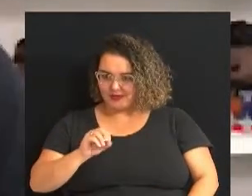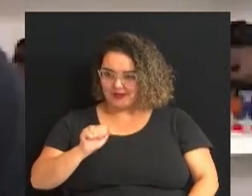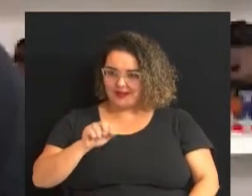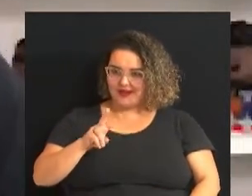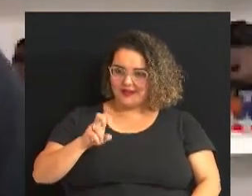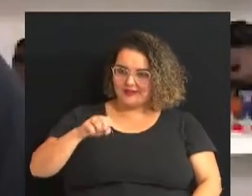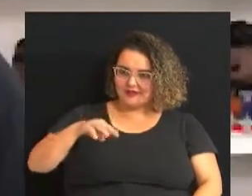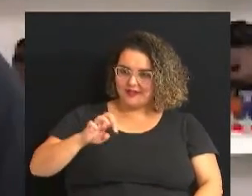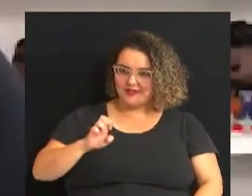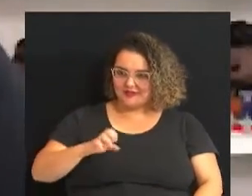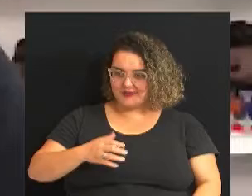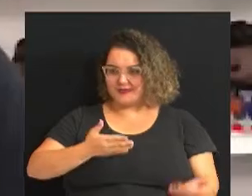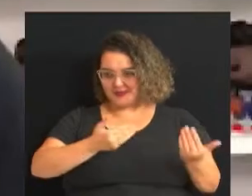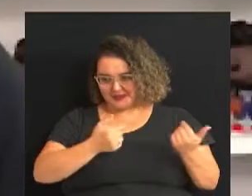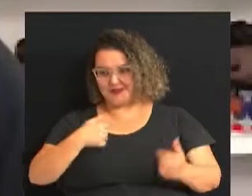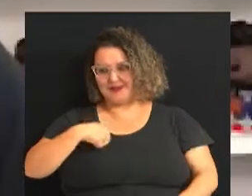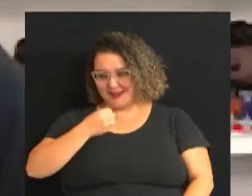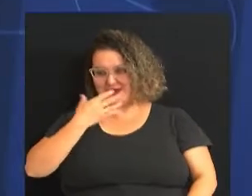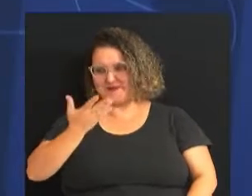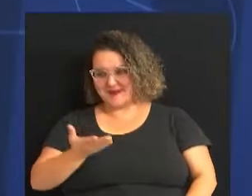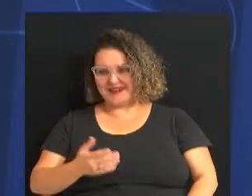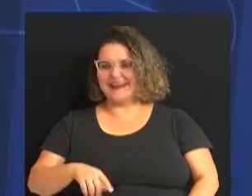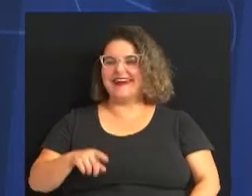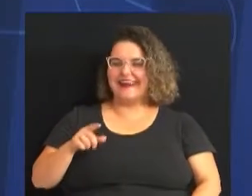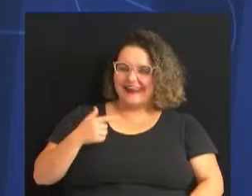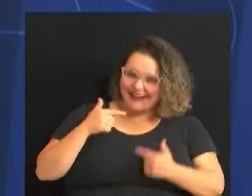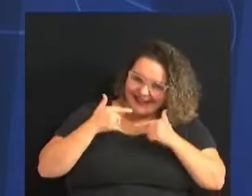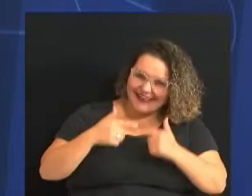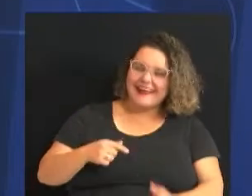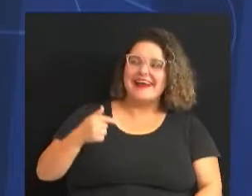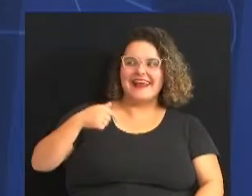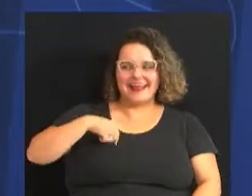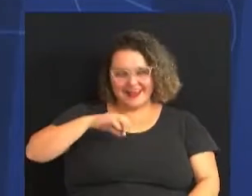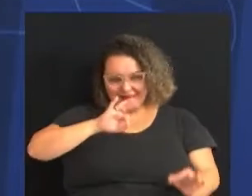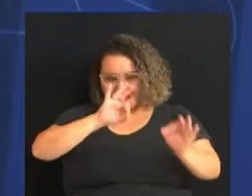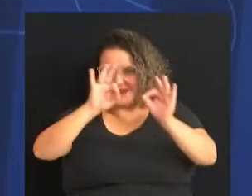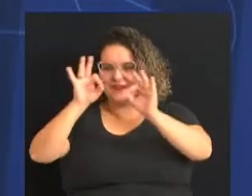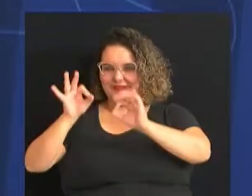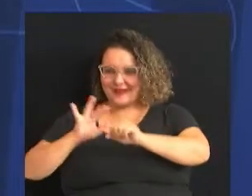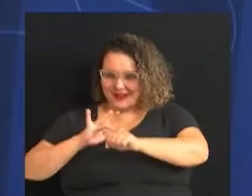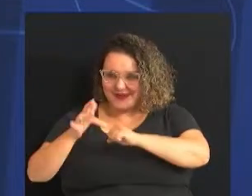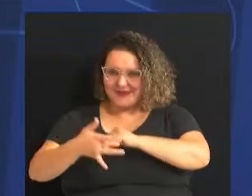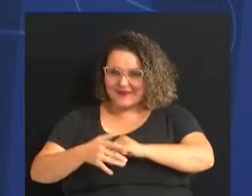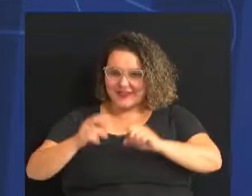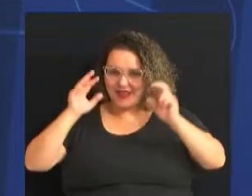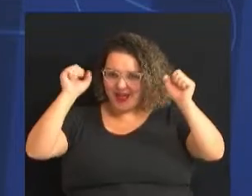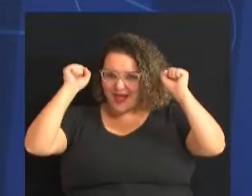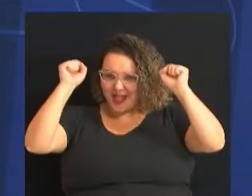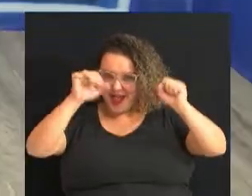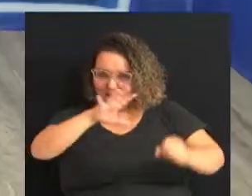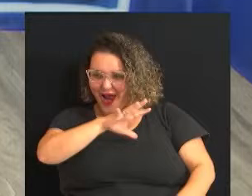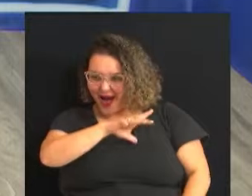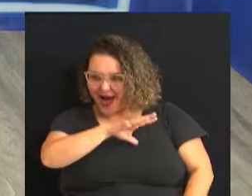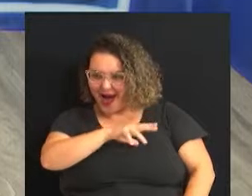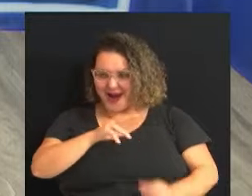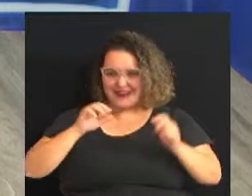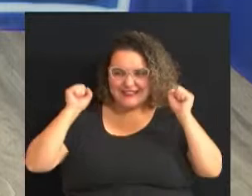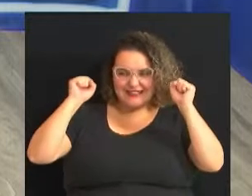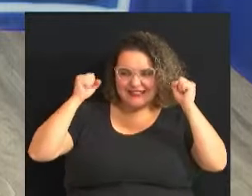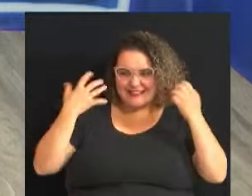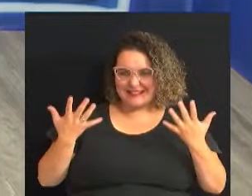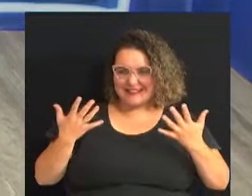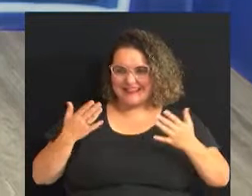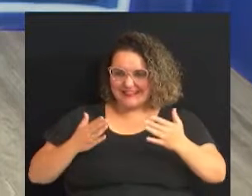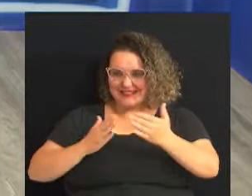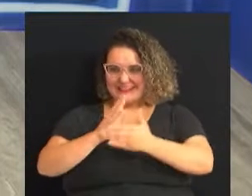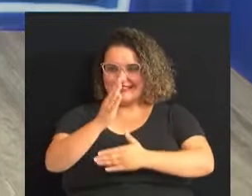de centroavante era craque, viu? E eu acompanho as suas redes sociais, torcedor do Corinthians, né? Eu vi que estava vibrando outro dia com a classificação